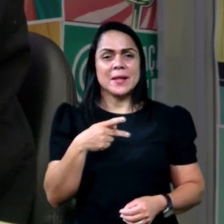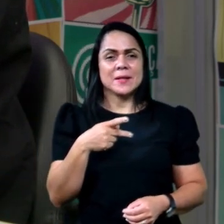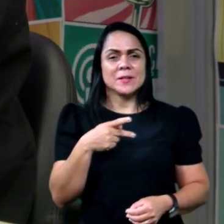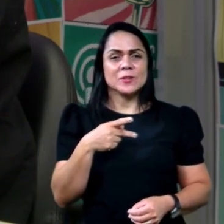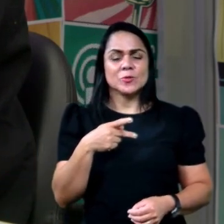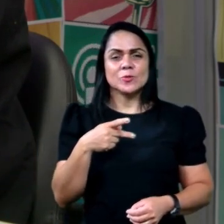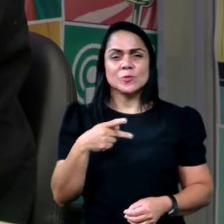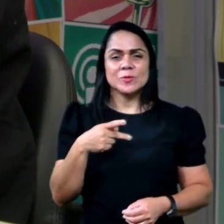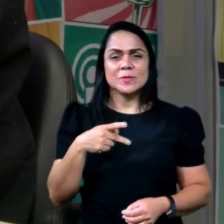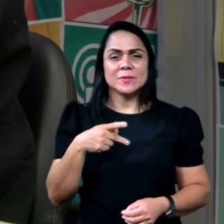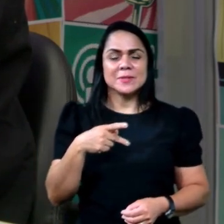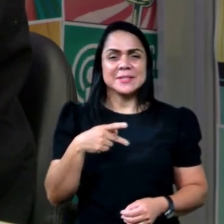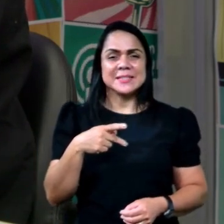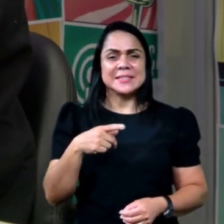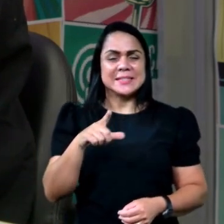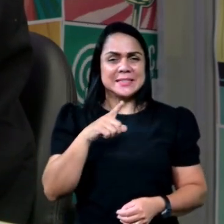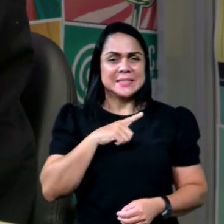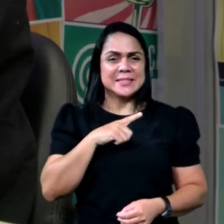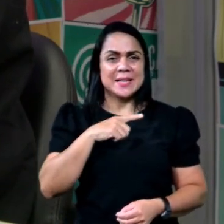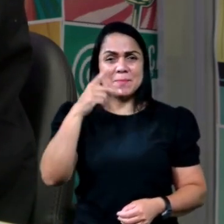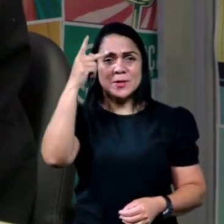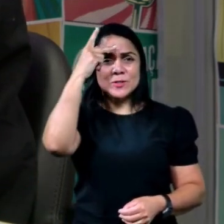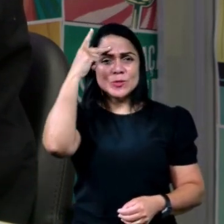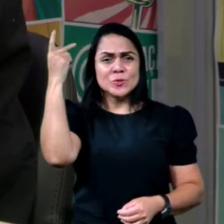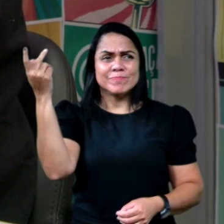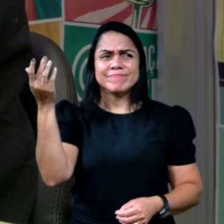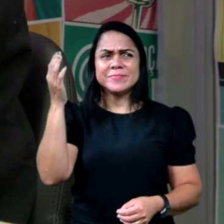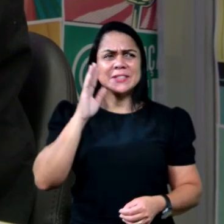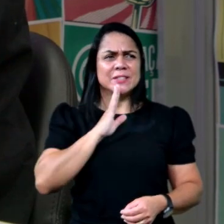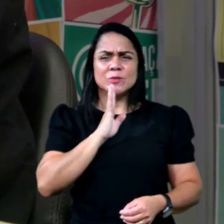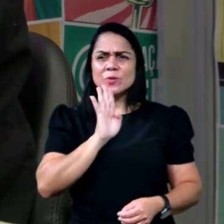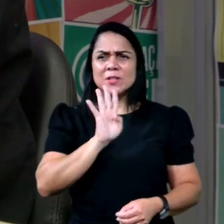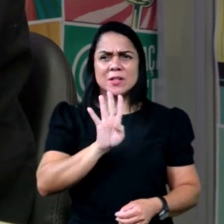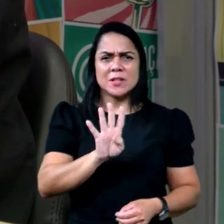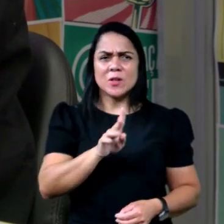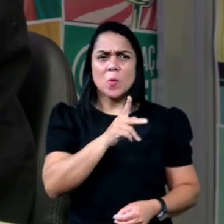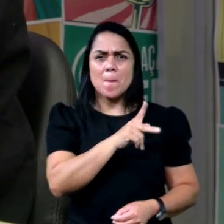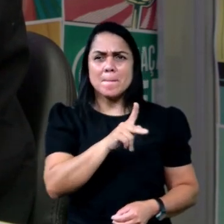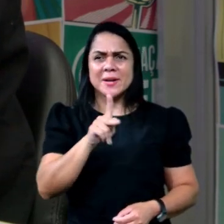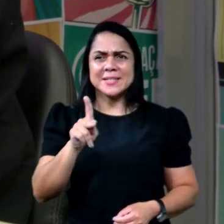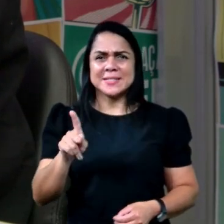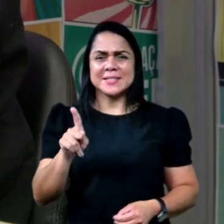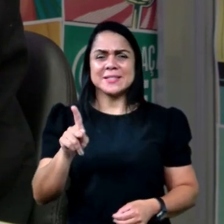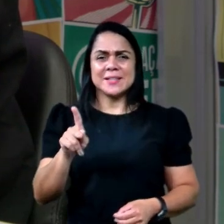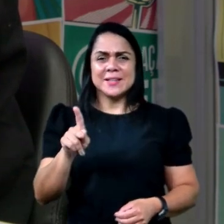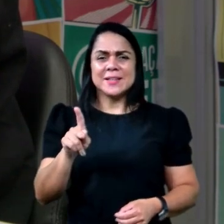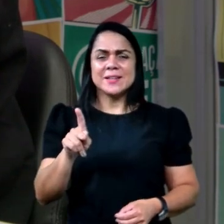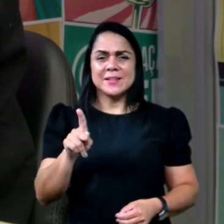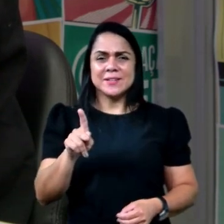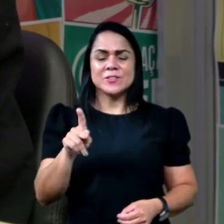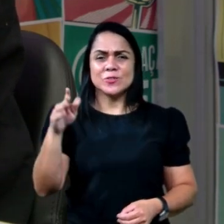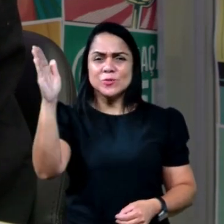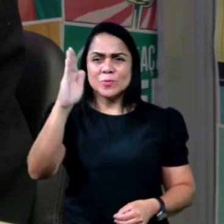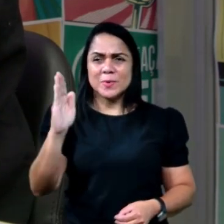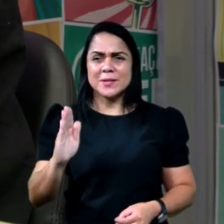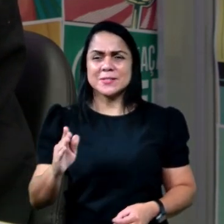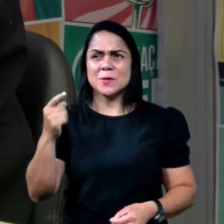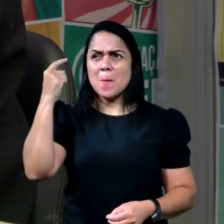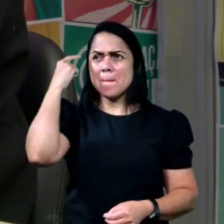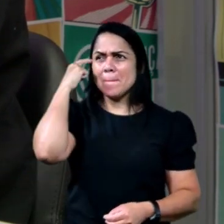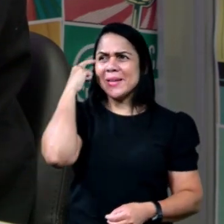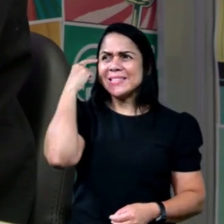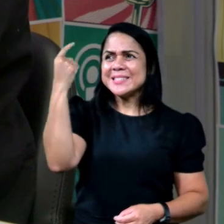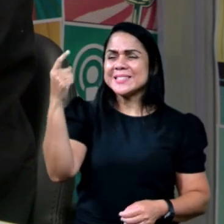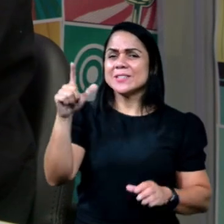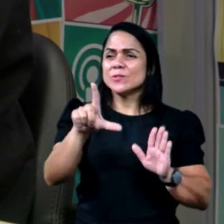muita gente, aquilo ficou sem ser entendido. Tipo, um presidente da República está pensando numa lei, numa regra sobre